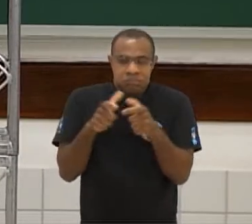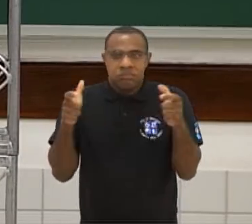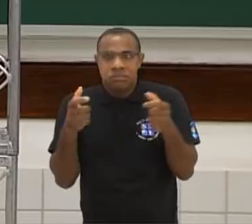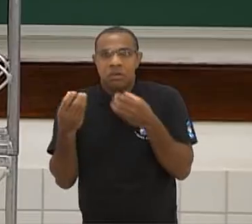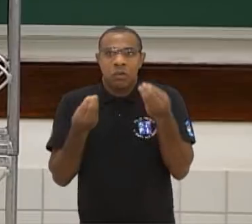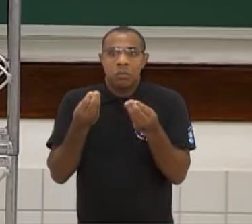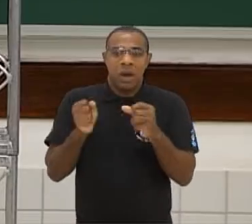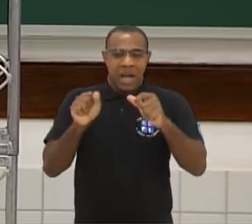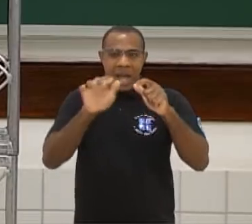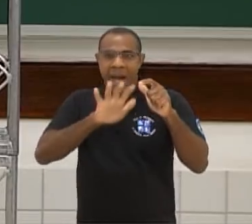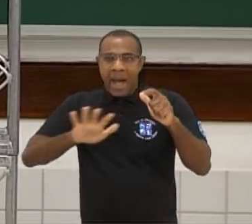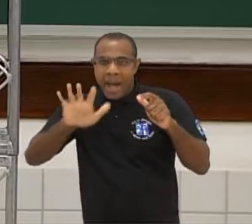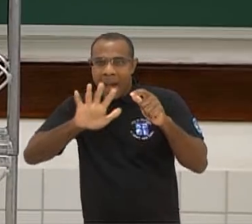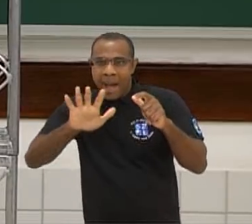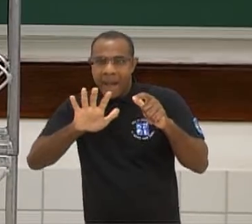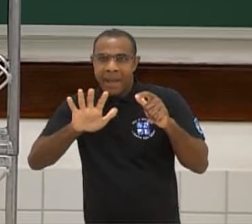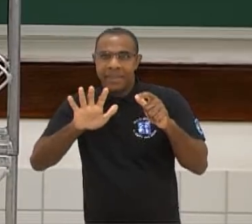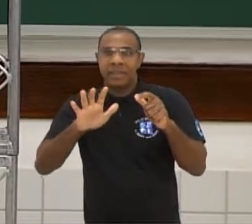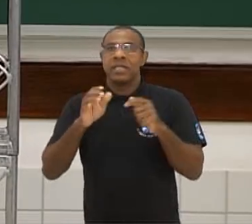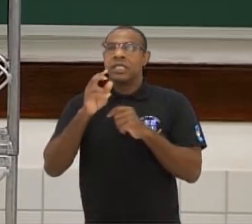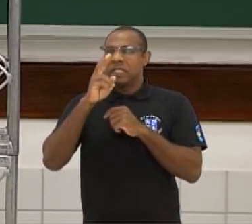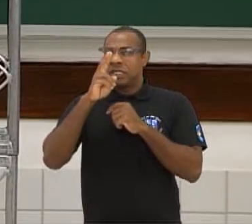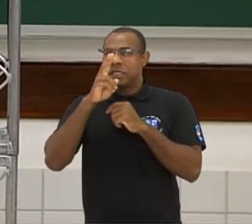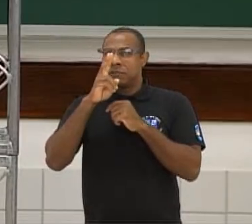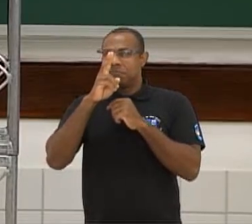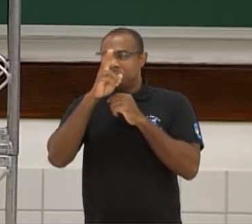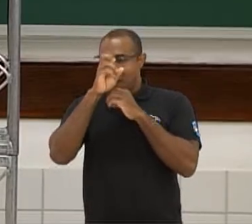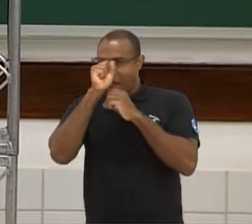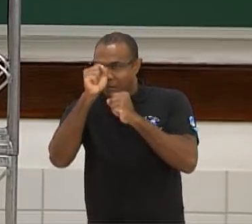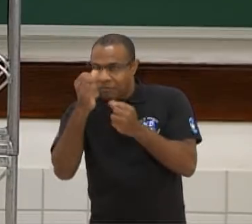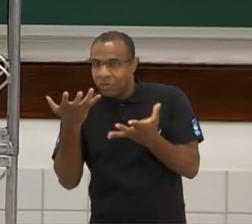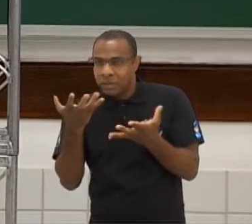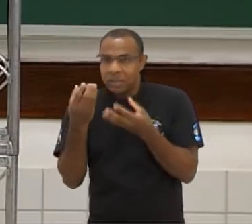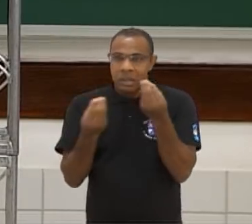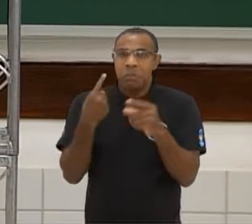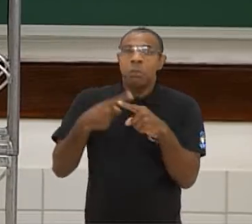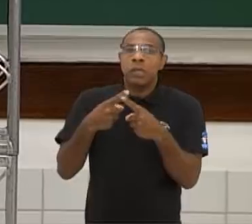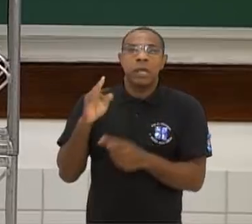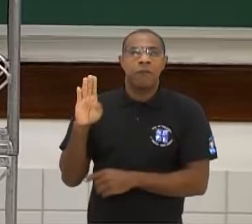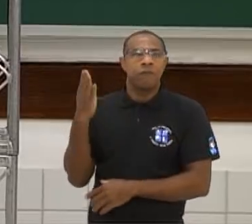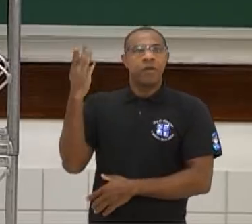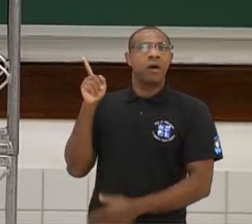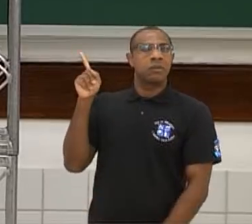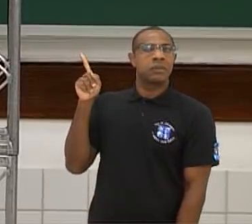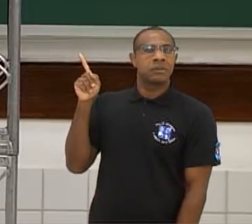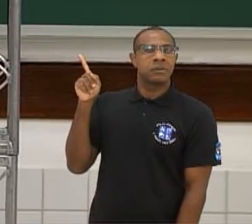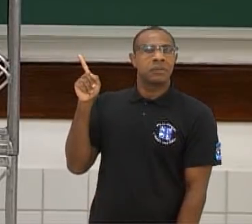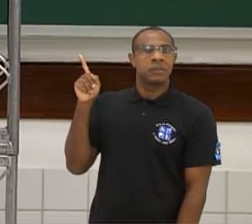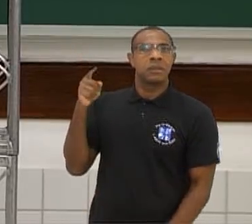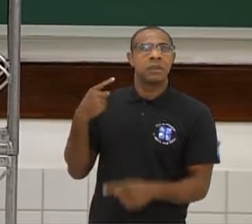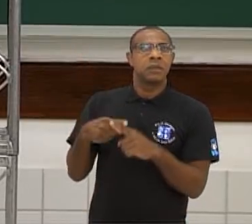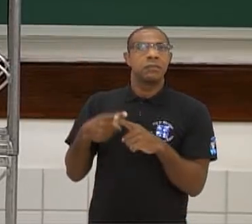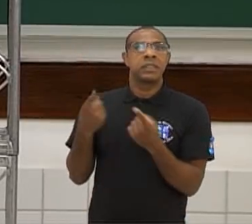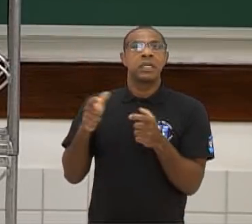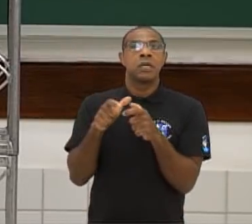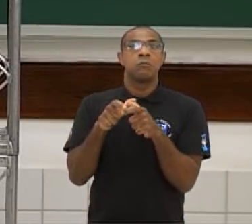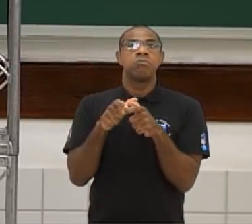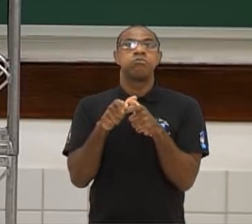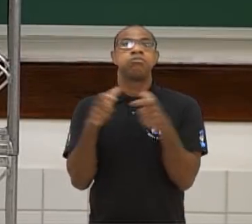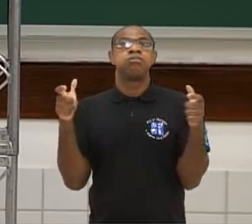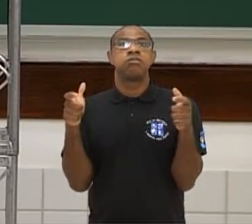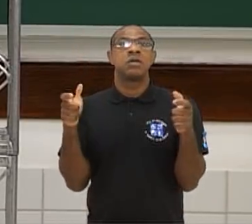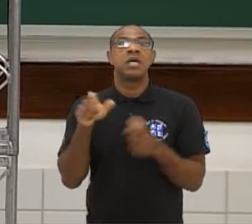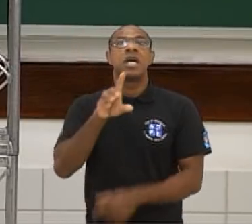resistência? Sim, é diretamente proporcional. Mas e por que ele é falso, então? Porque está falando de